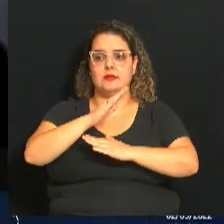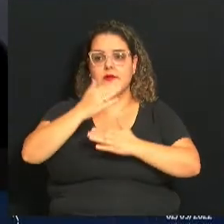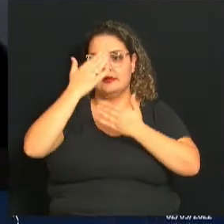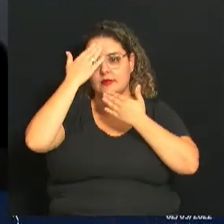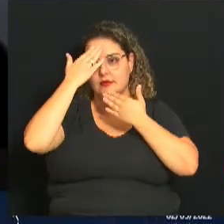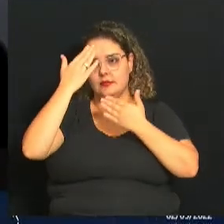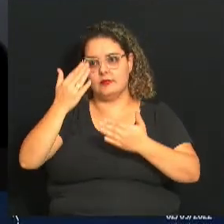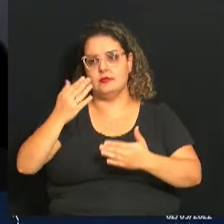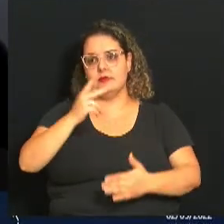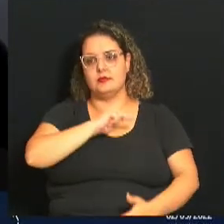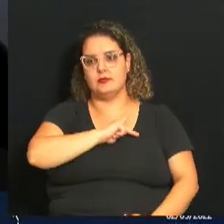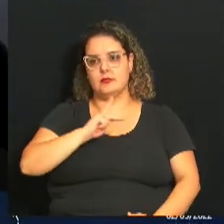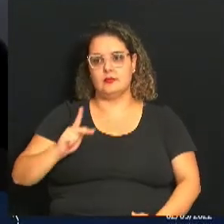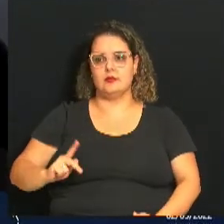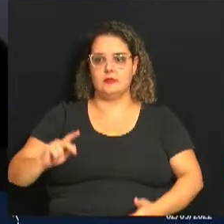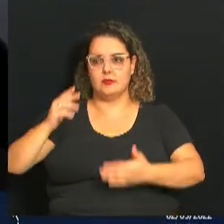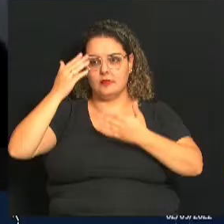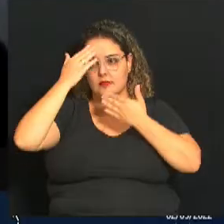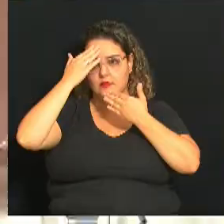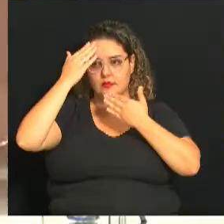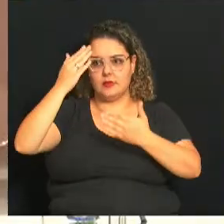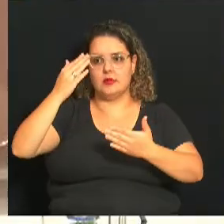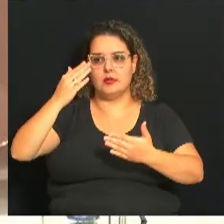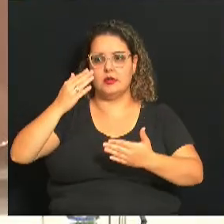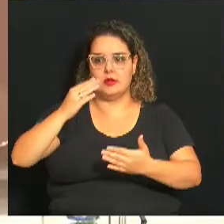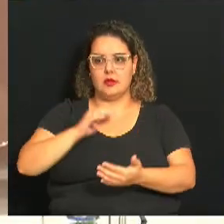obrigada, presidente. Obrigada, Salvete.